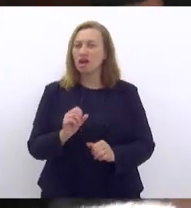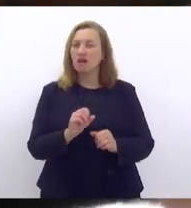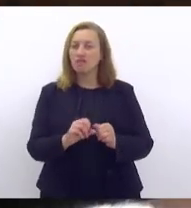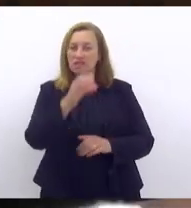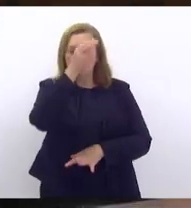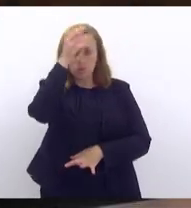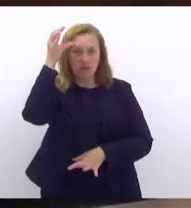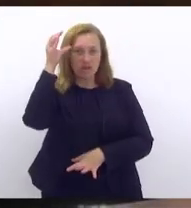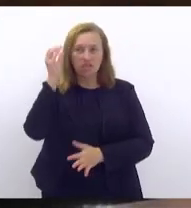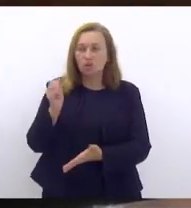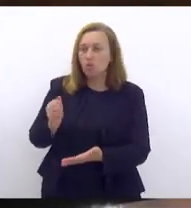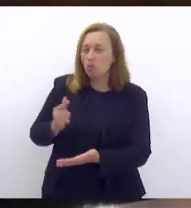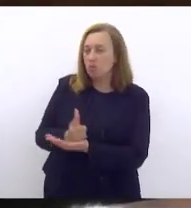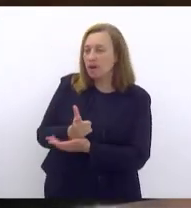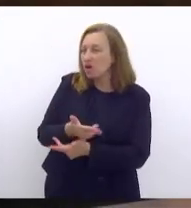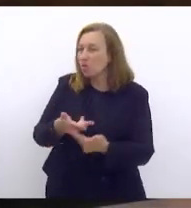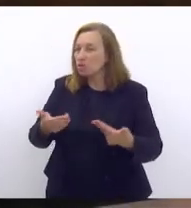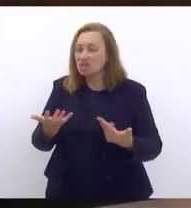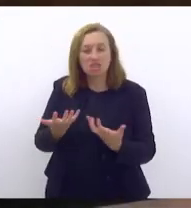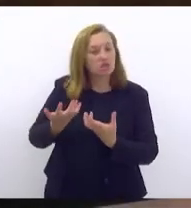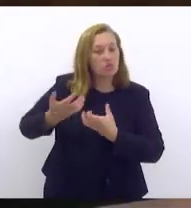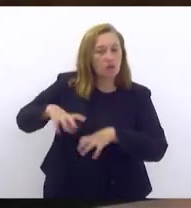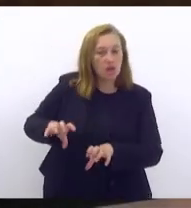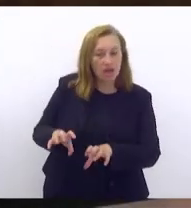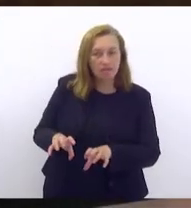uma garantia estendida